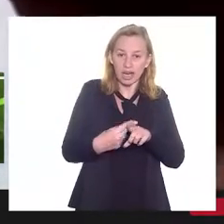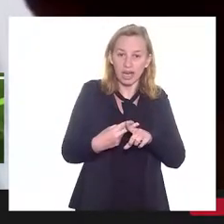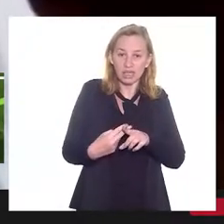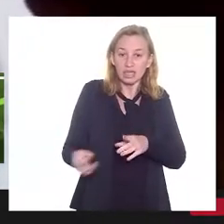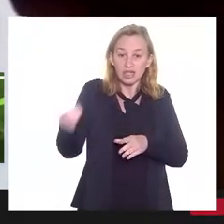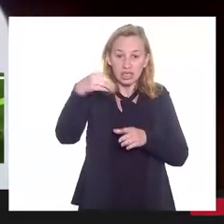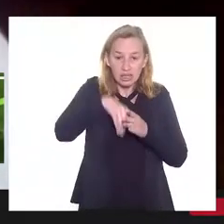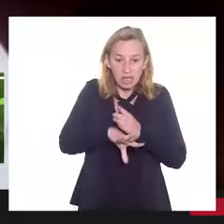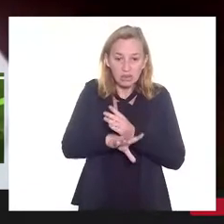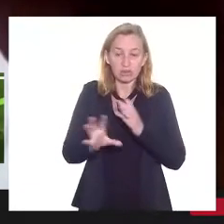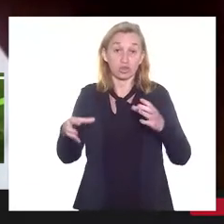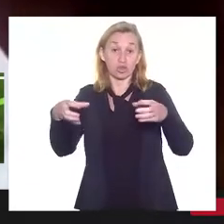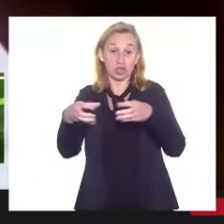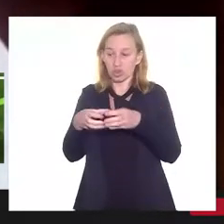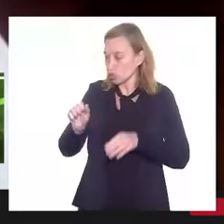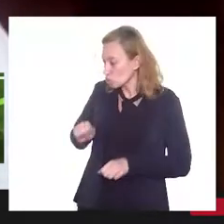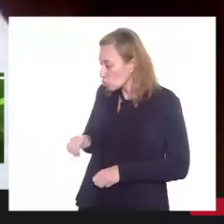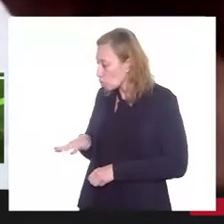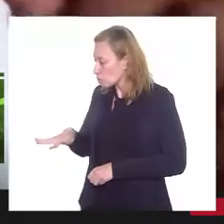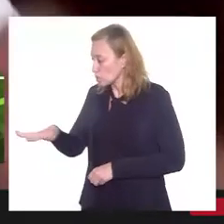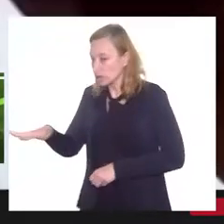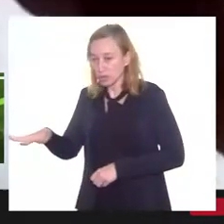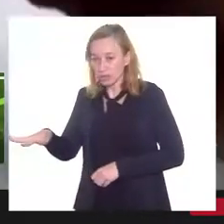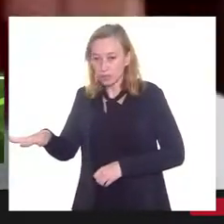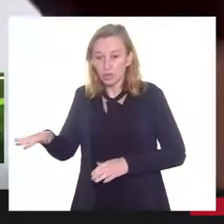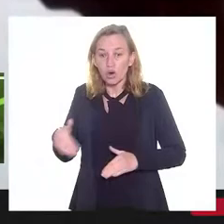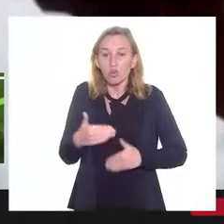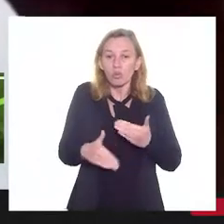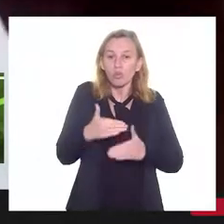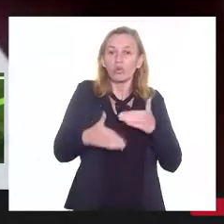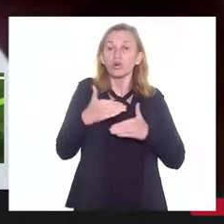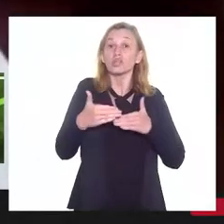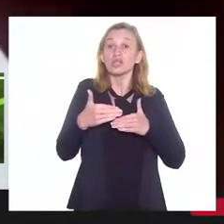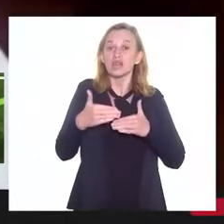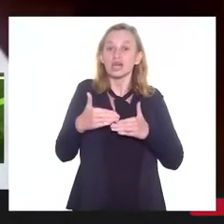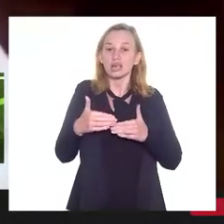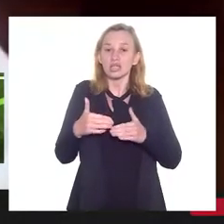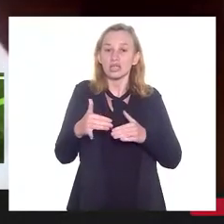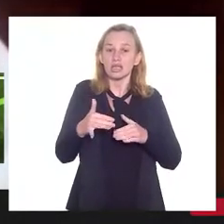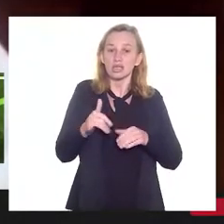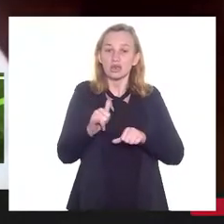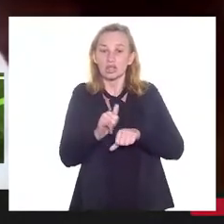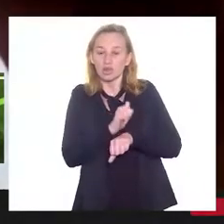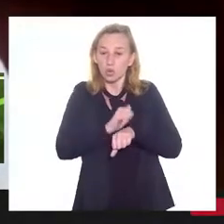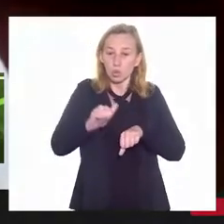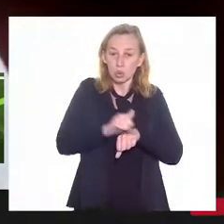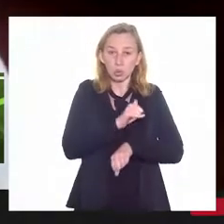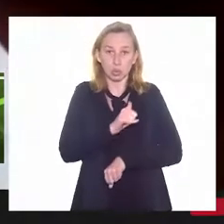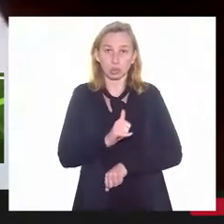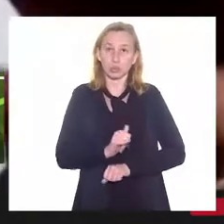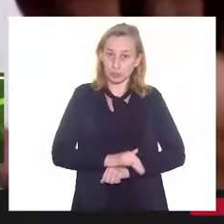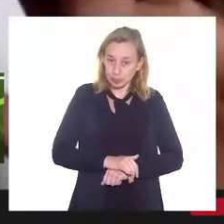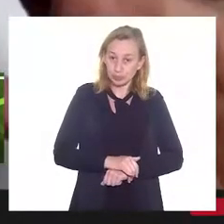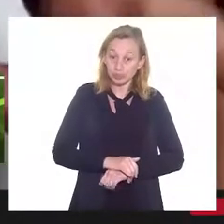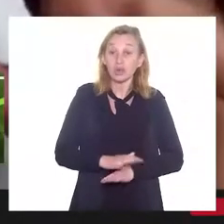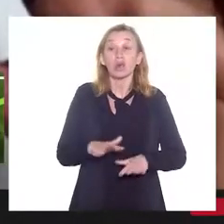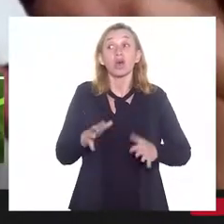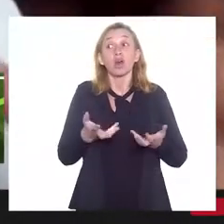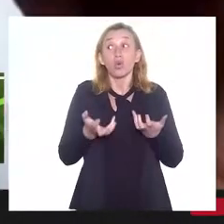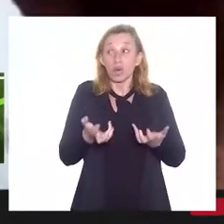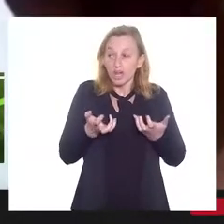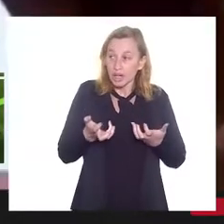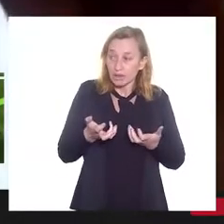das Comunidades né um homem processo na Vagem desse dinheiro é do fraco eu